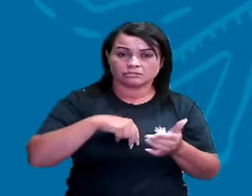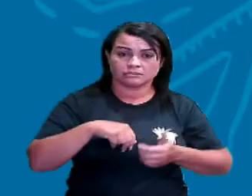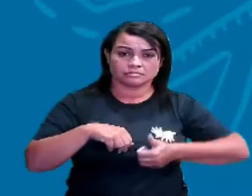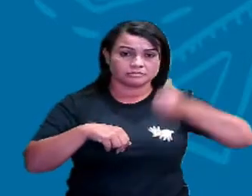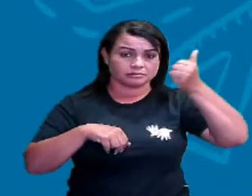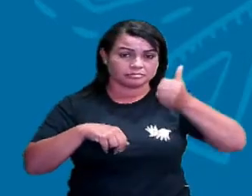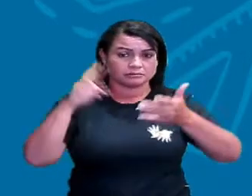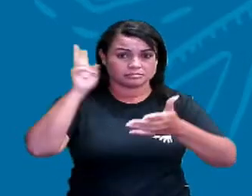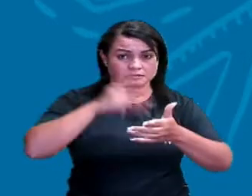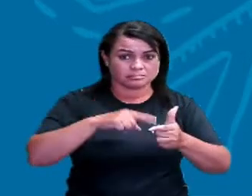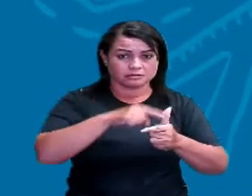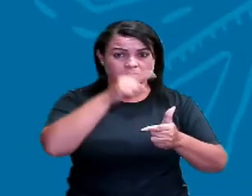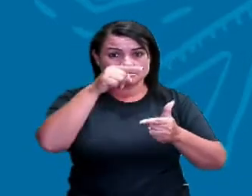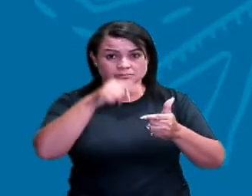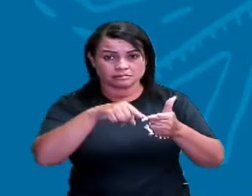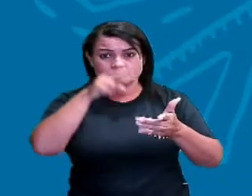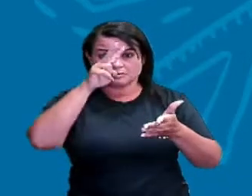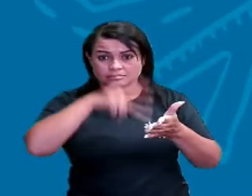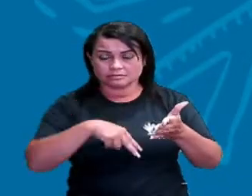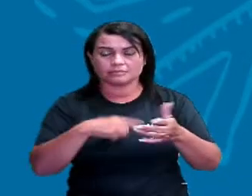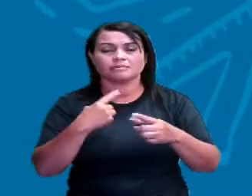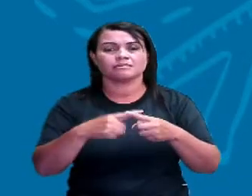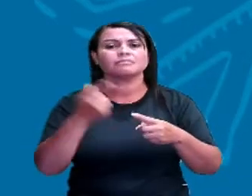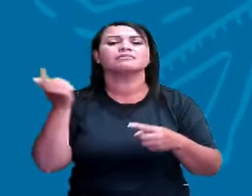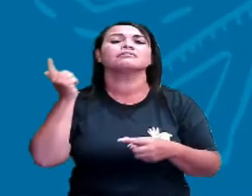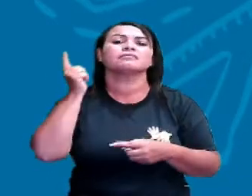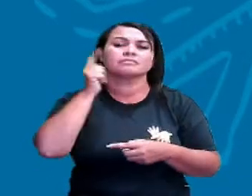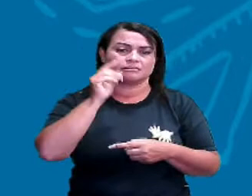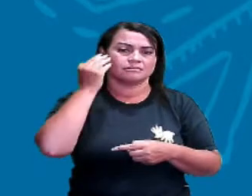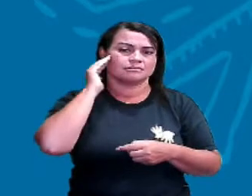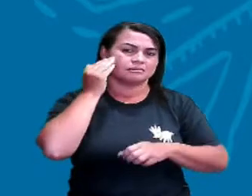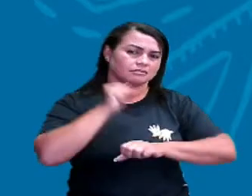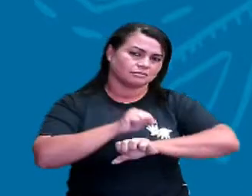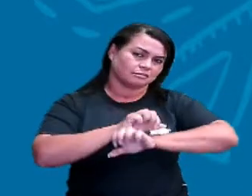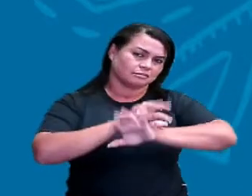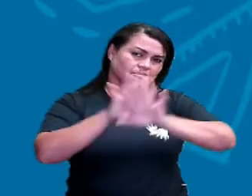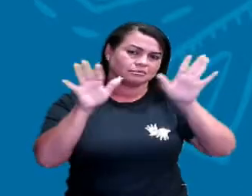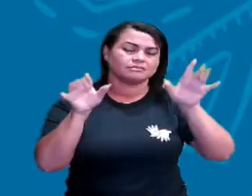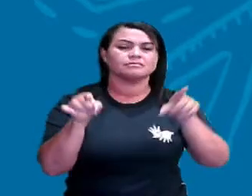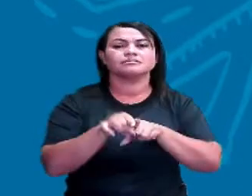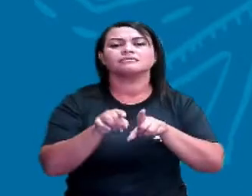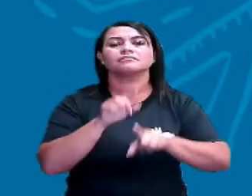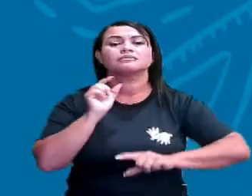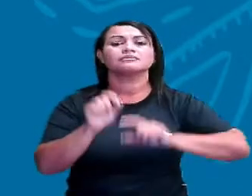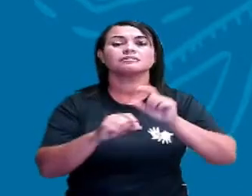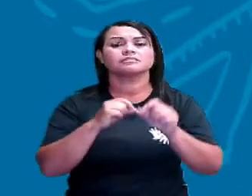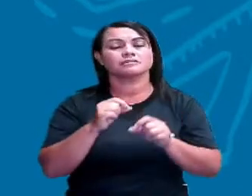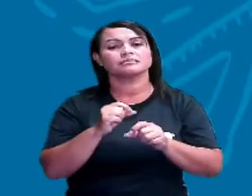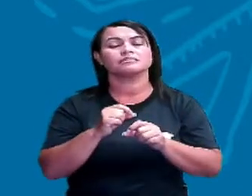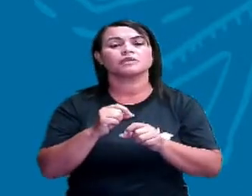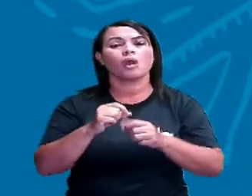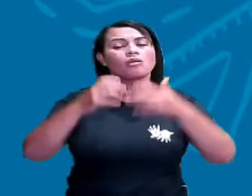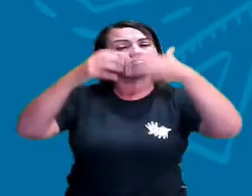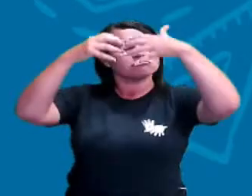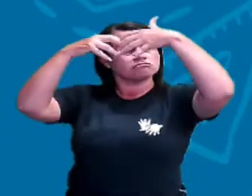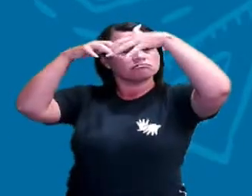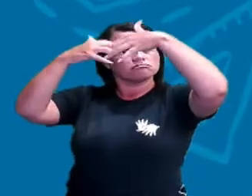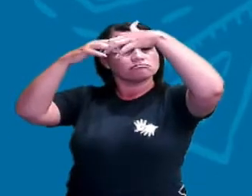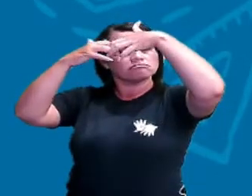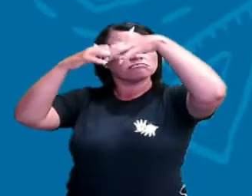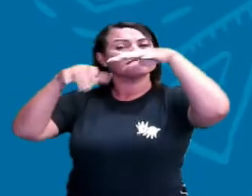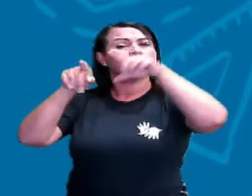vai sim conseguir interpretar direitinho o que é que a gente está lendo. Contribui para o desenvolvimento do pensamento